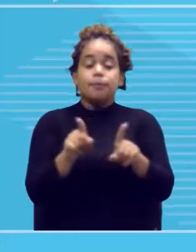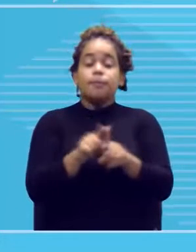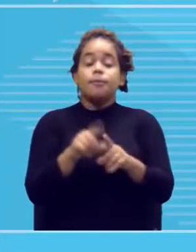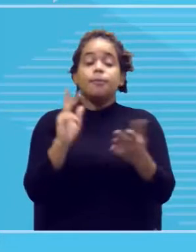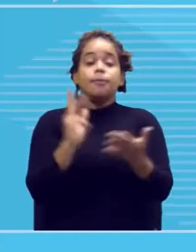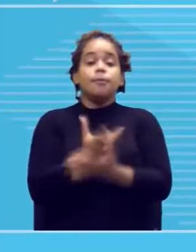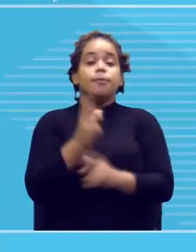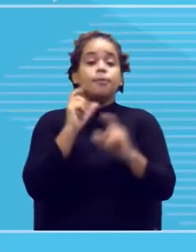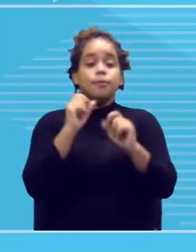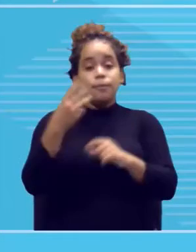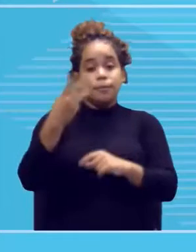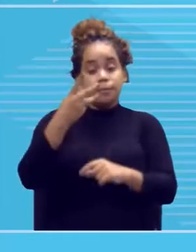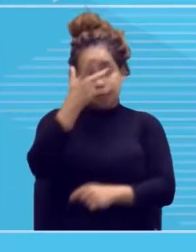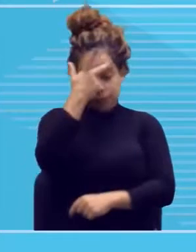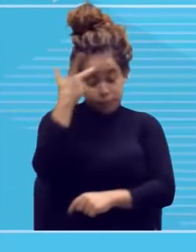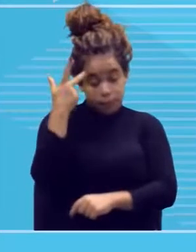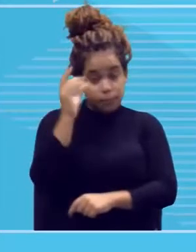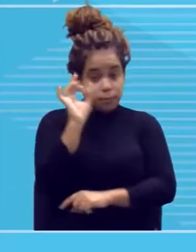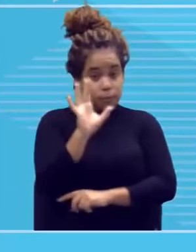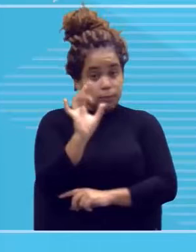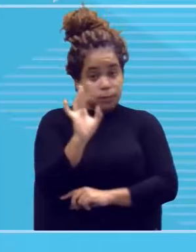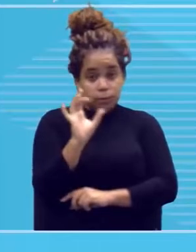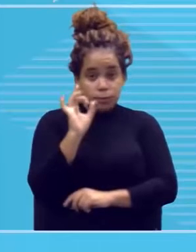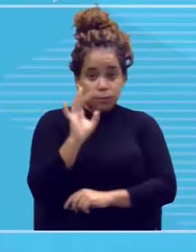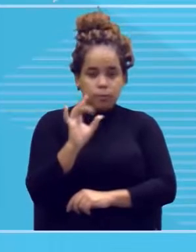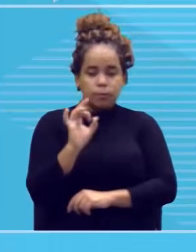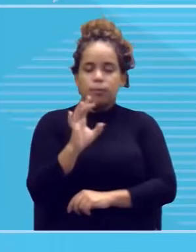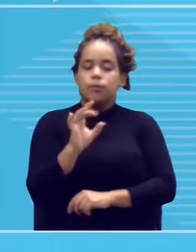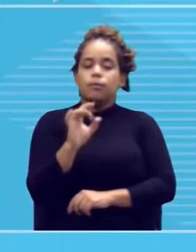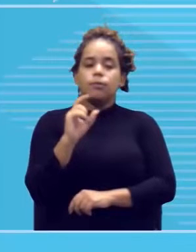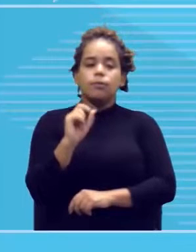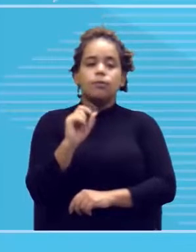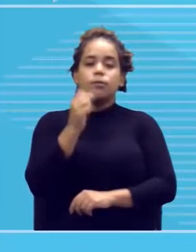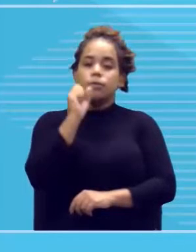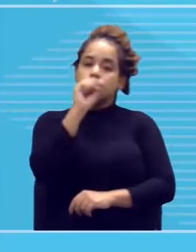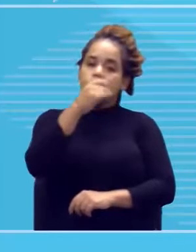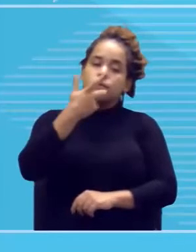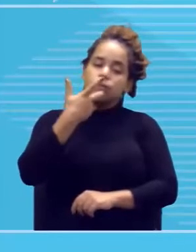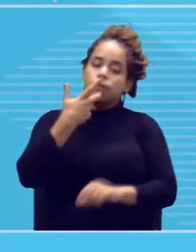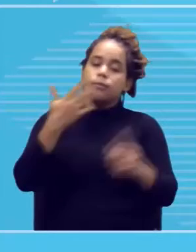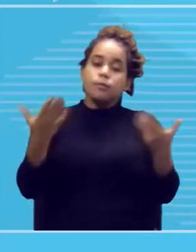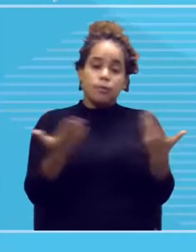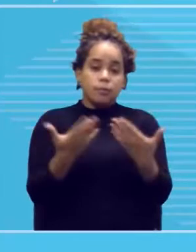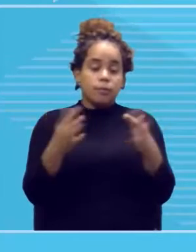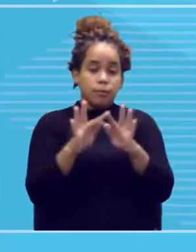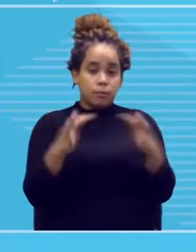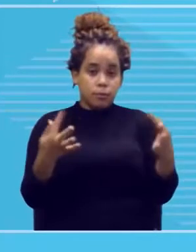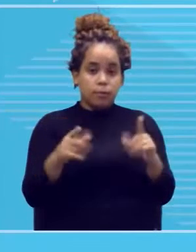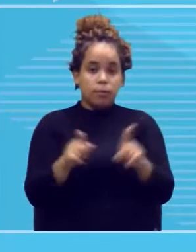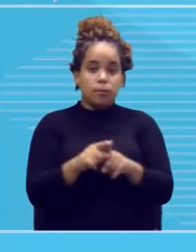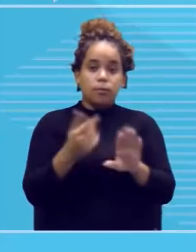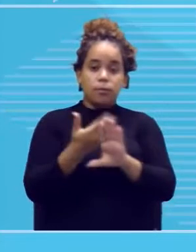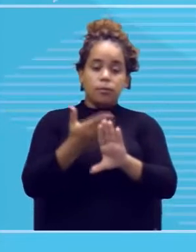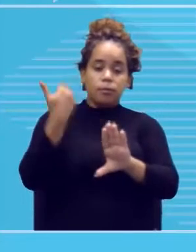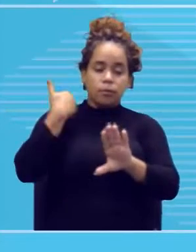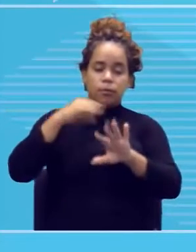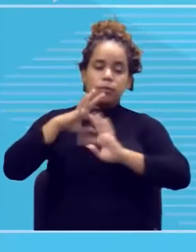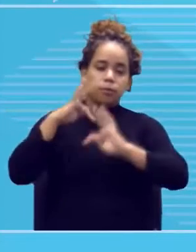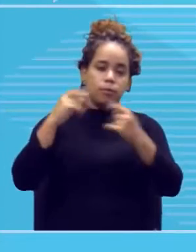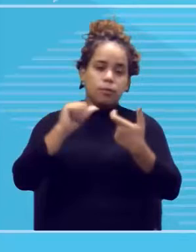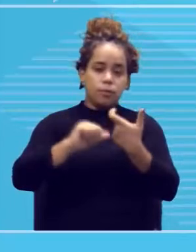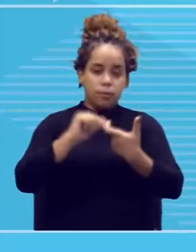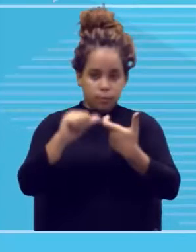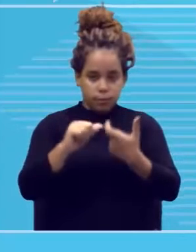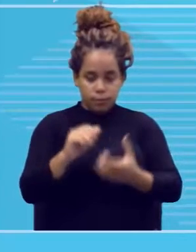acontece na terceira pessoa somente quando eu estiver falando do presente sim no passado todas elas flexionam